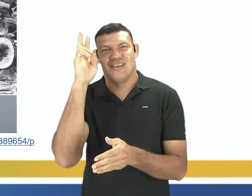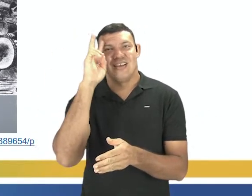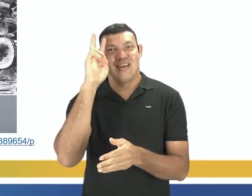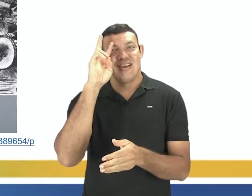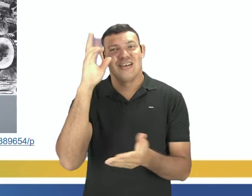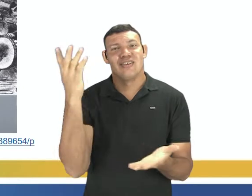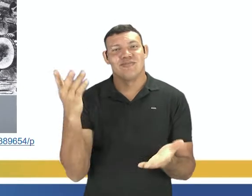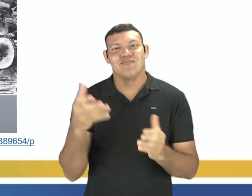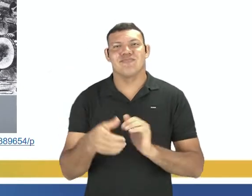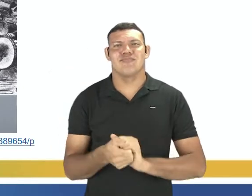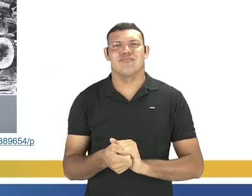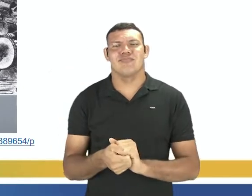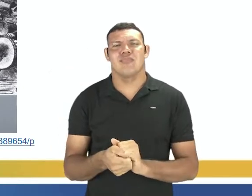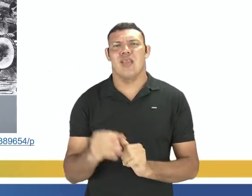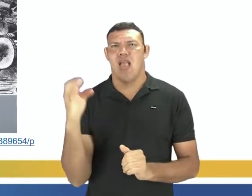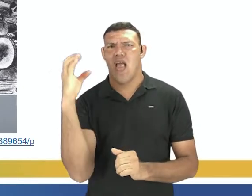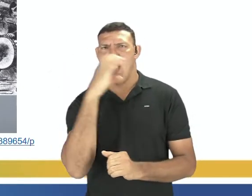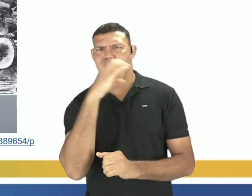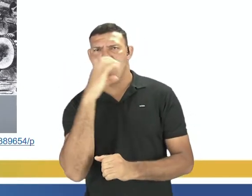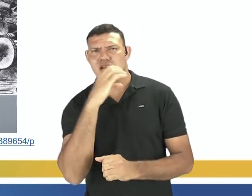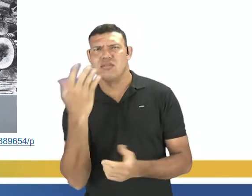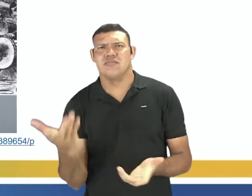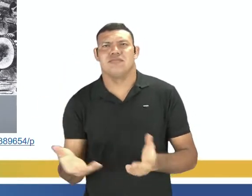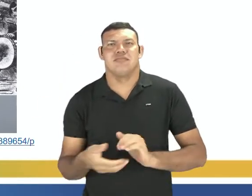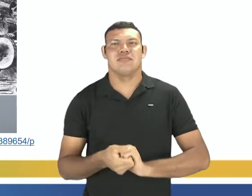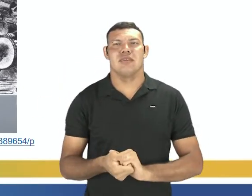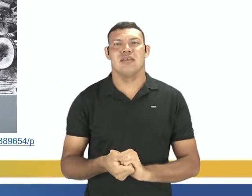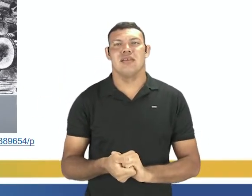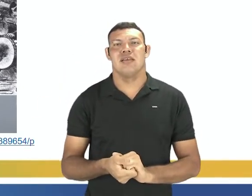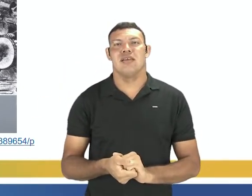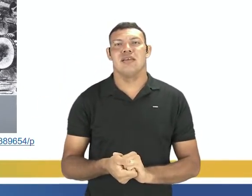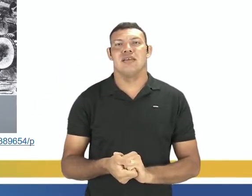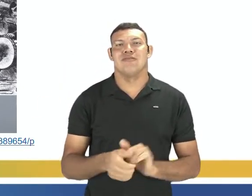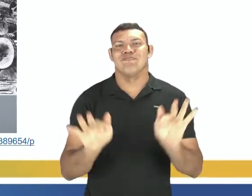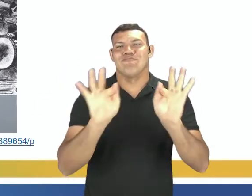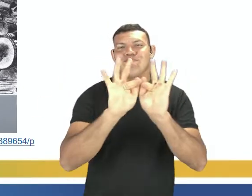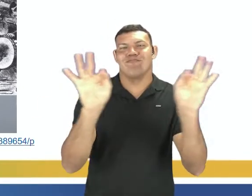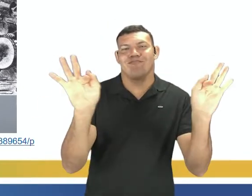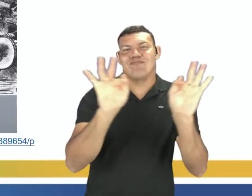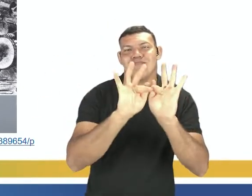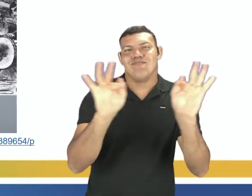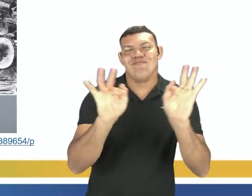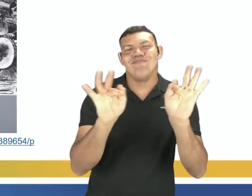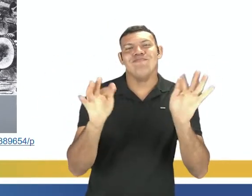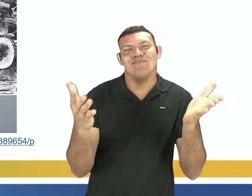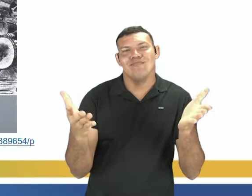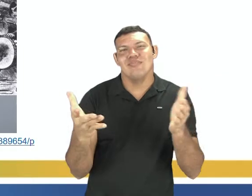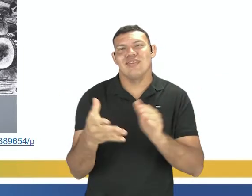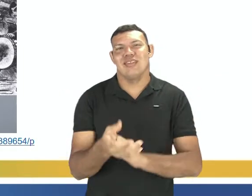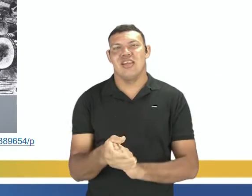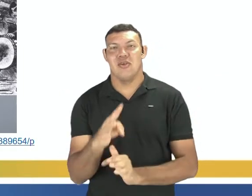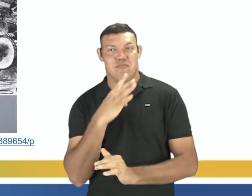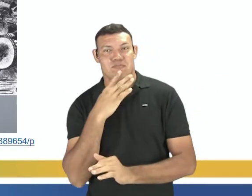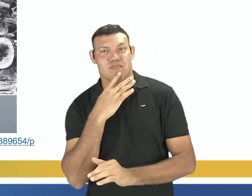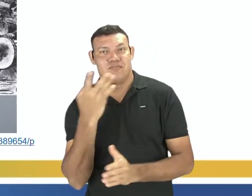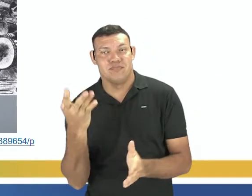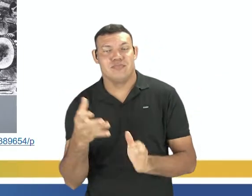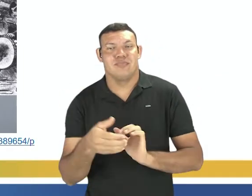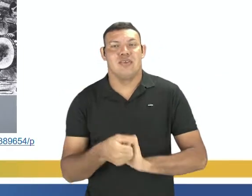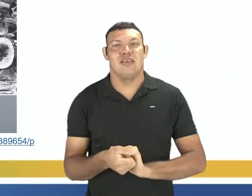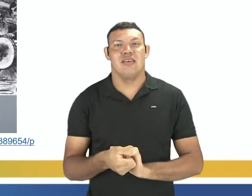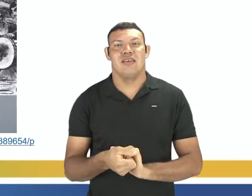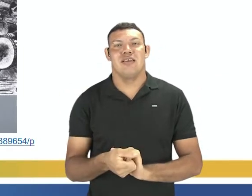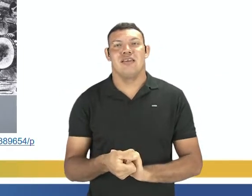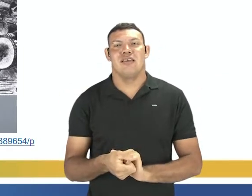dá de uma forma rápida. E a gente tem uma frase, né, um termo que ficou bem conhecido, que é